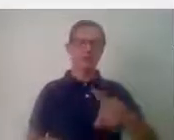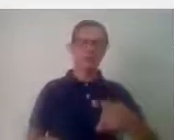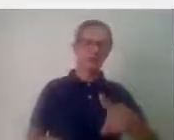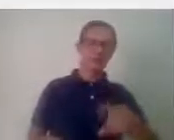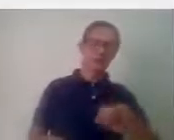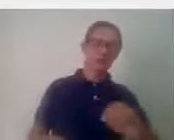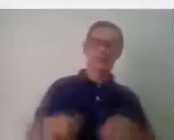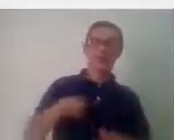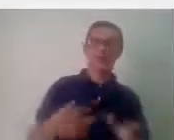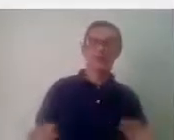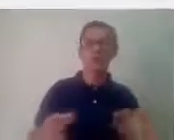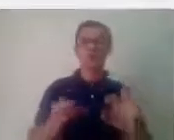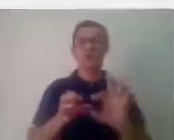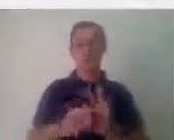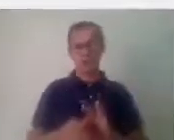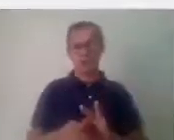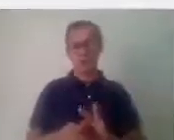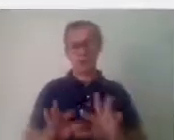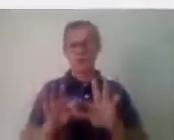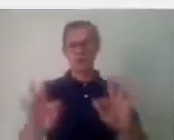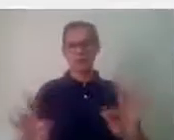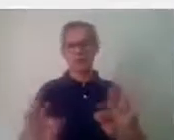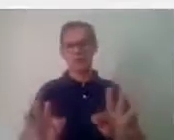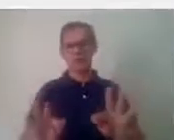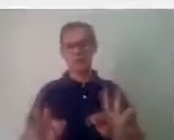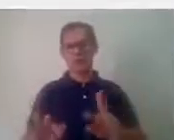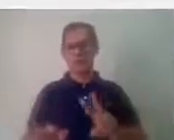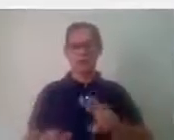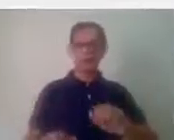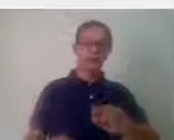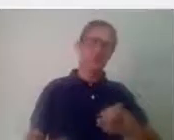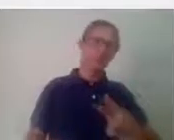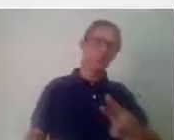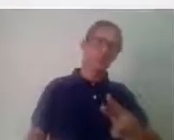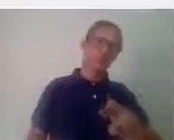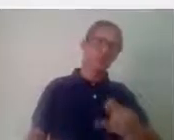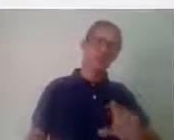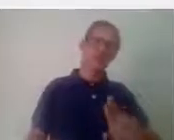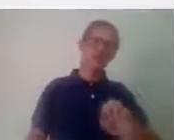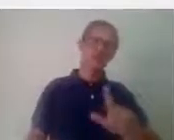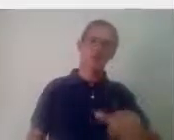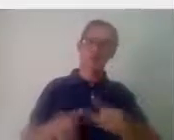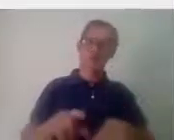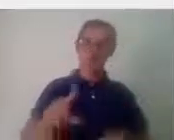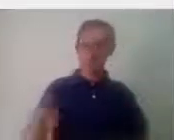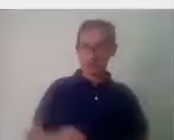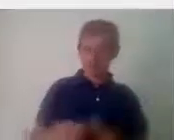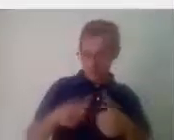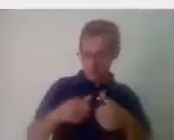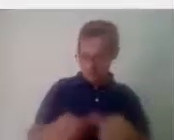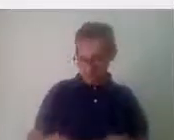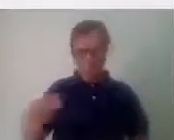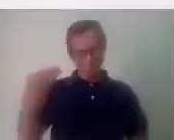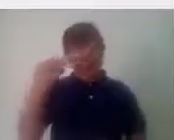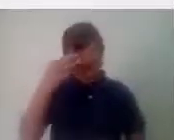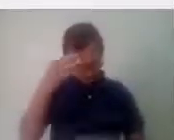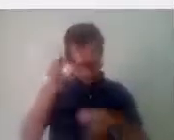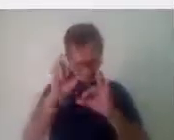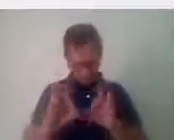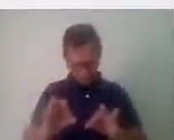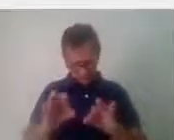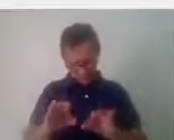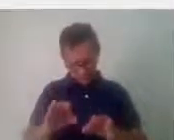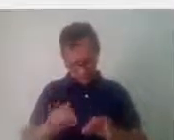como que eu integro uma função de uma variável real? Essas integrais têm que estar na ponta da